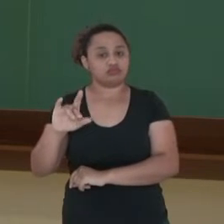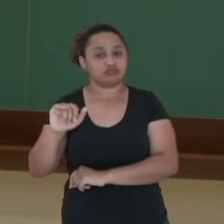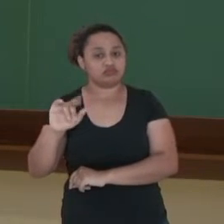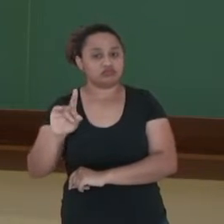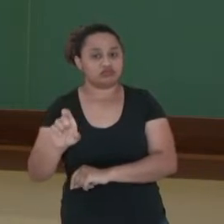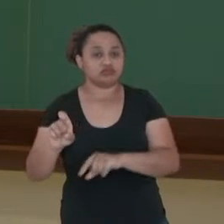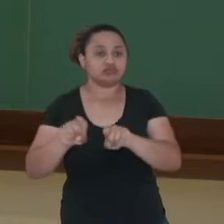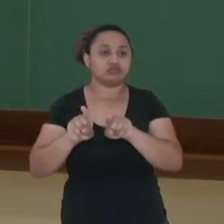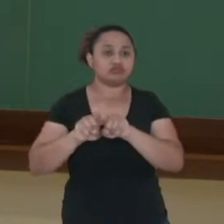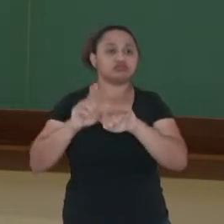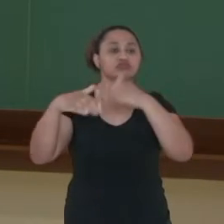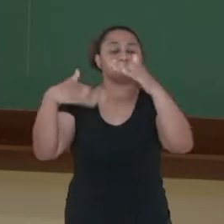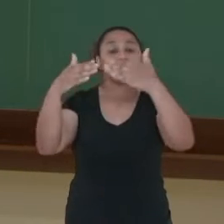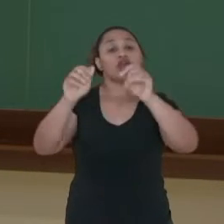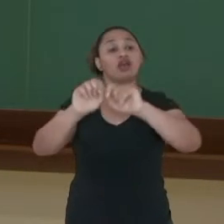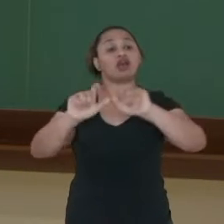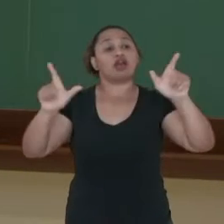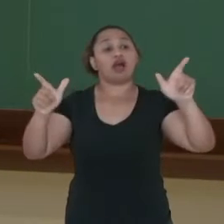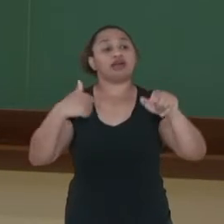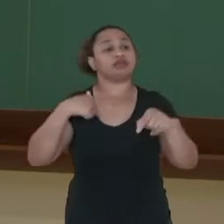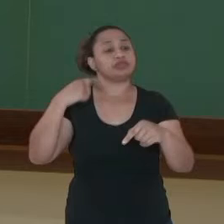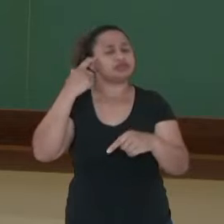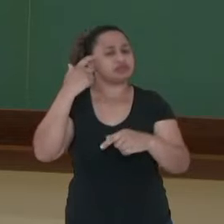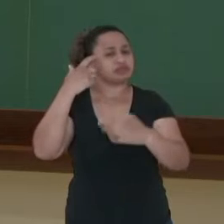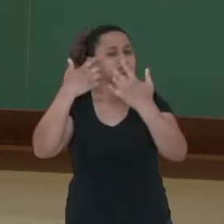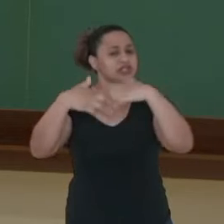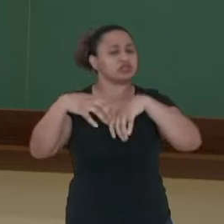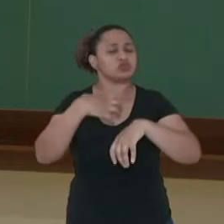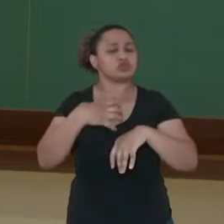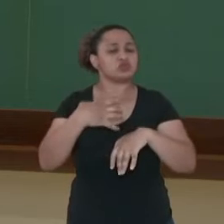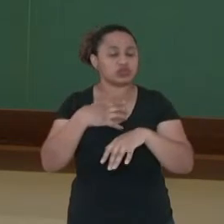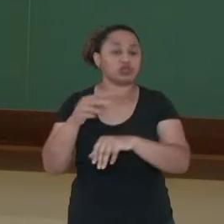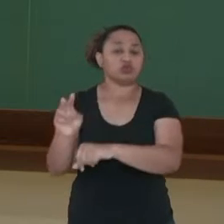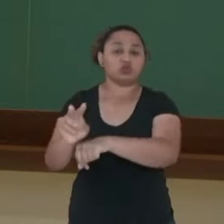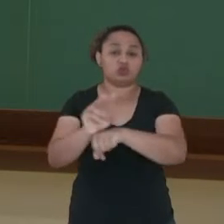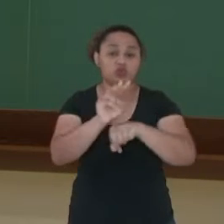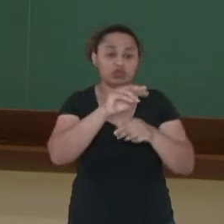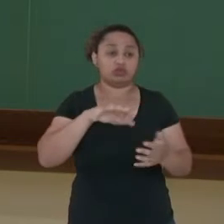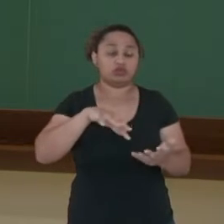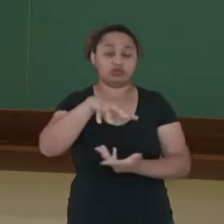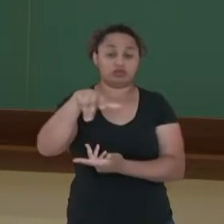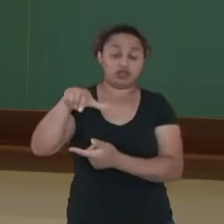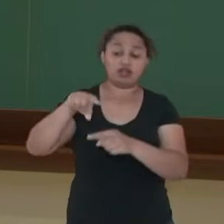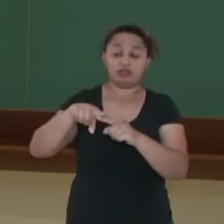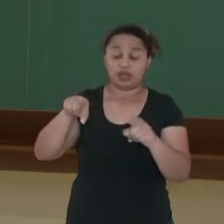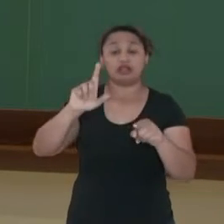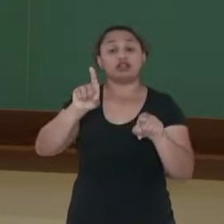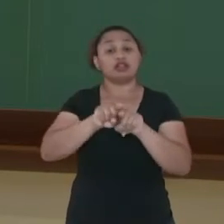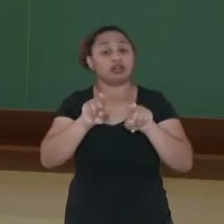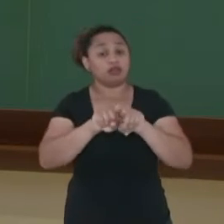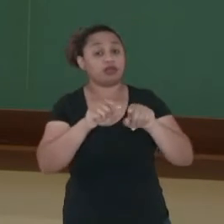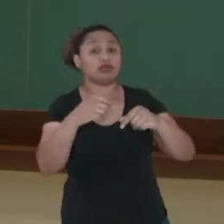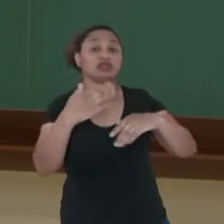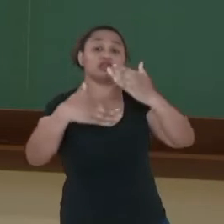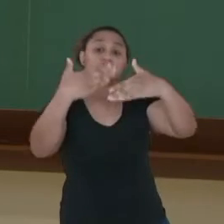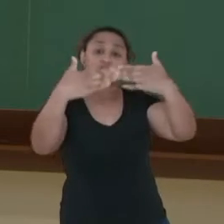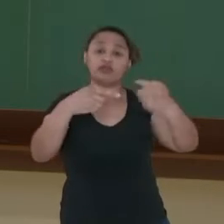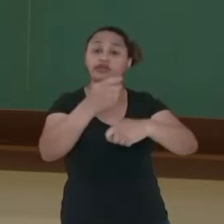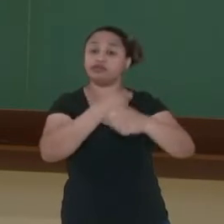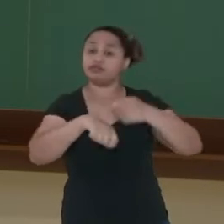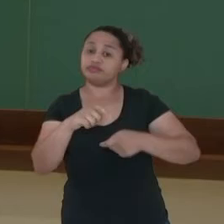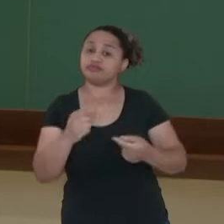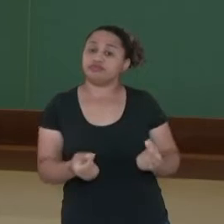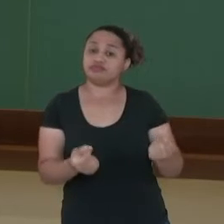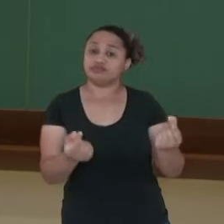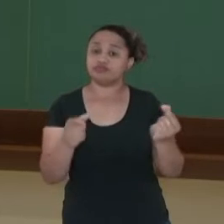tem que pensar, logicamente, de uma maneira sustentável. O planeta, sim, precisa crescer economicamente, né?